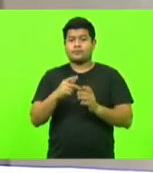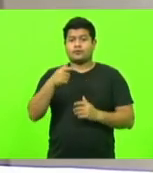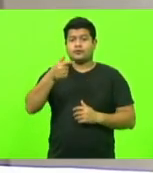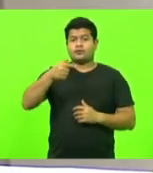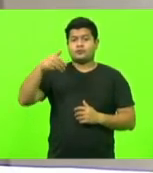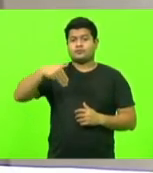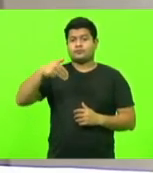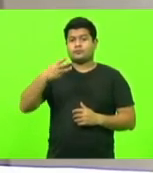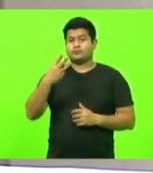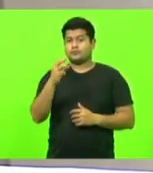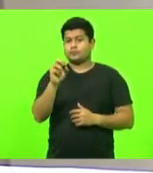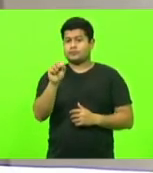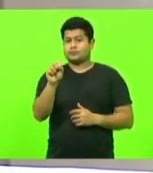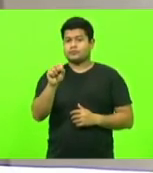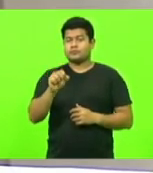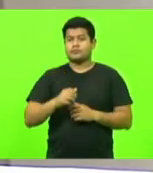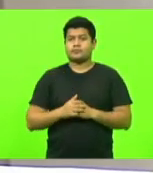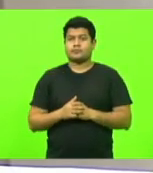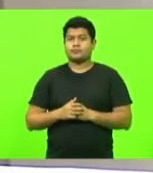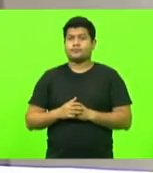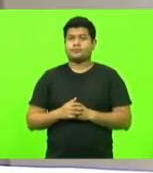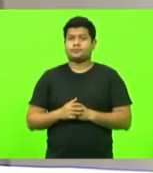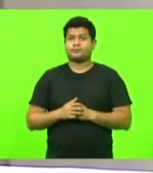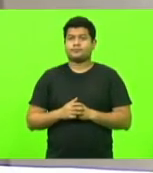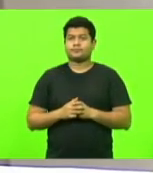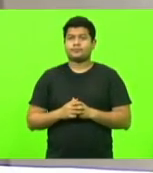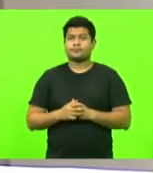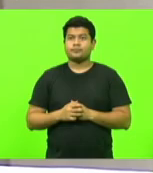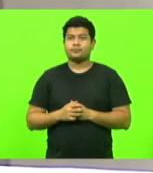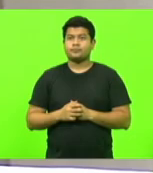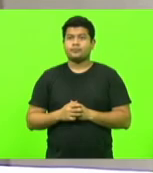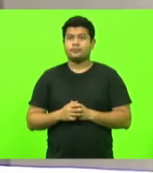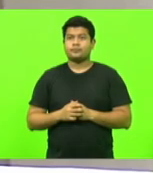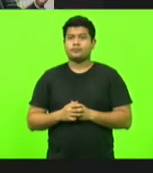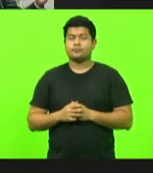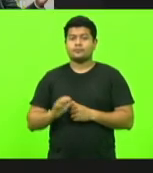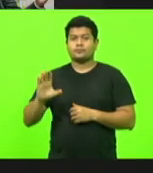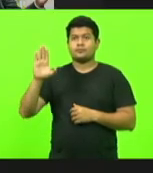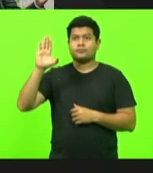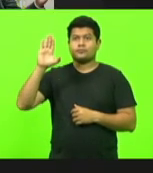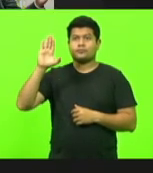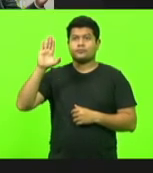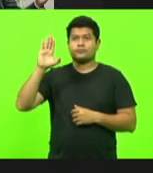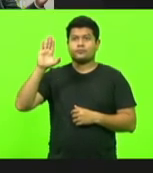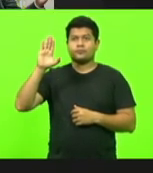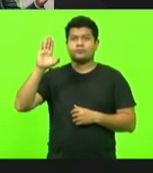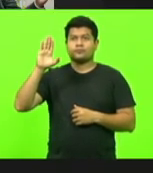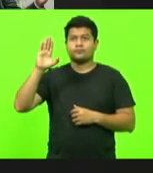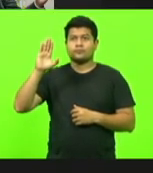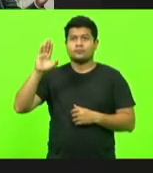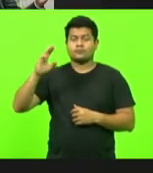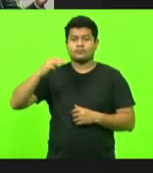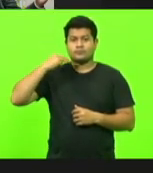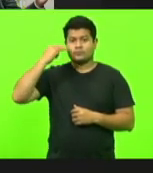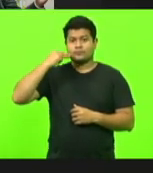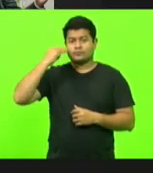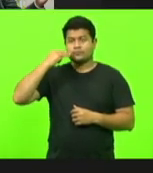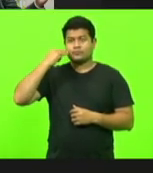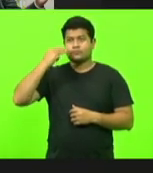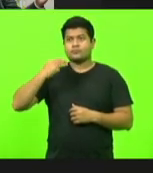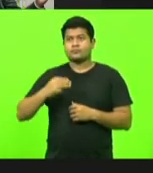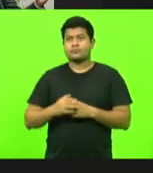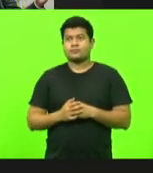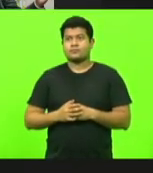segundos. Presidente, se não tiver outro colega que utilize a palavra, eu vou... Pois não, deputado Márcio Machado.